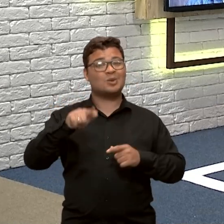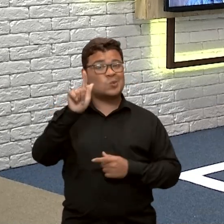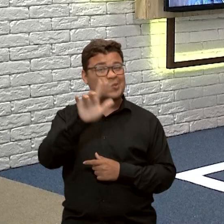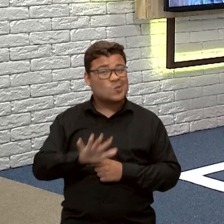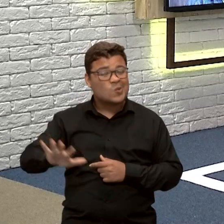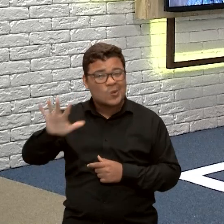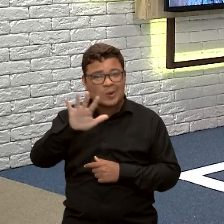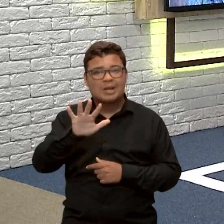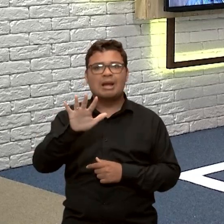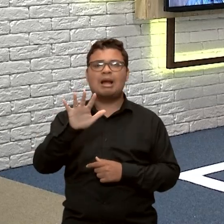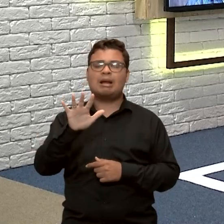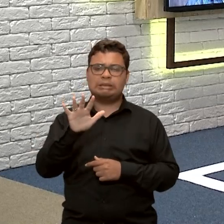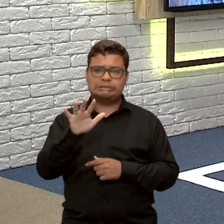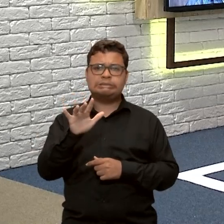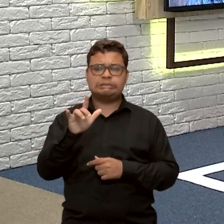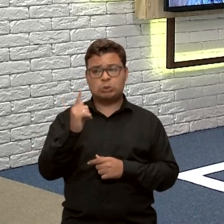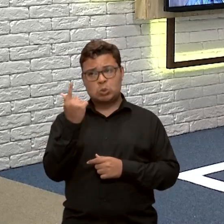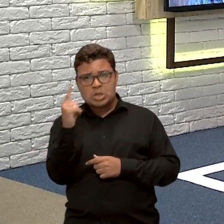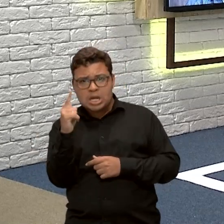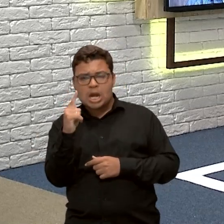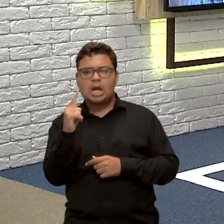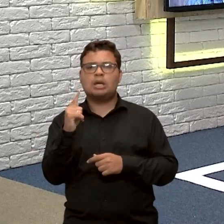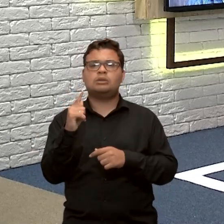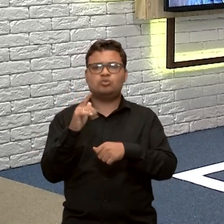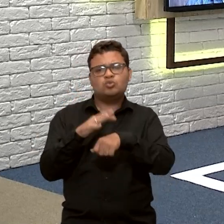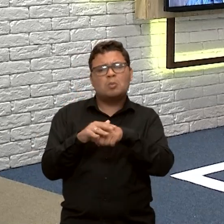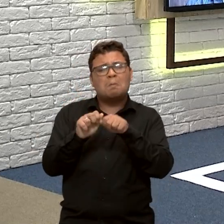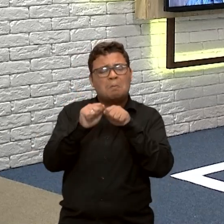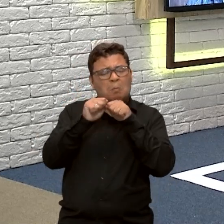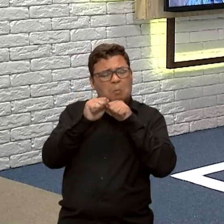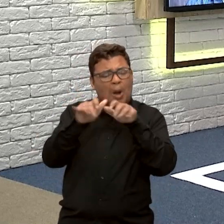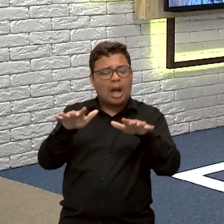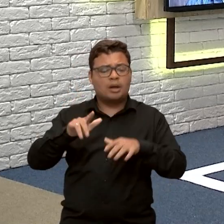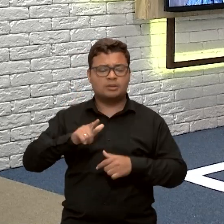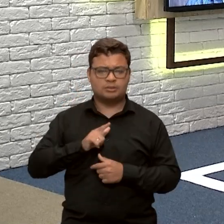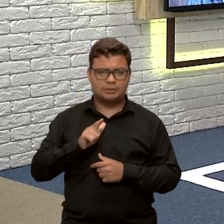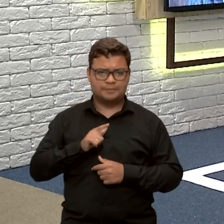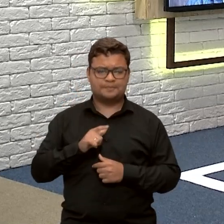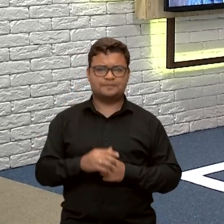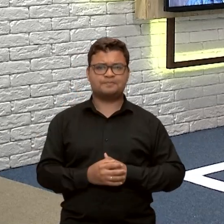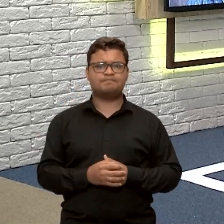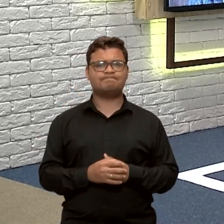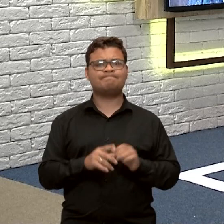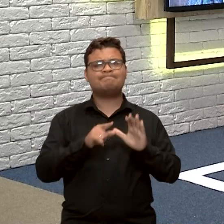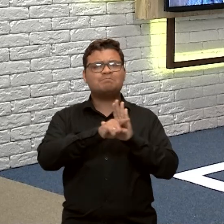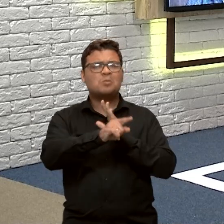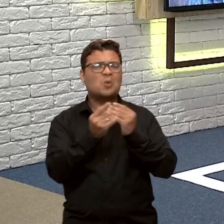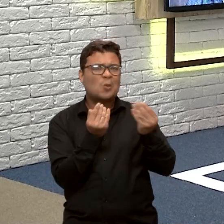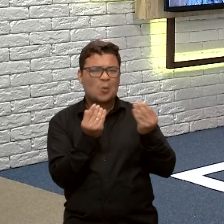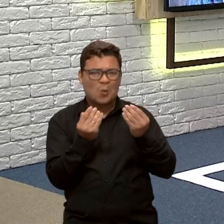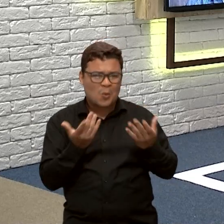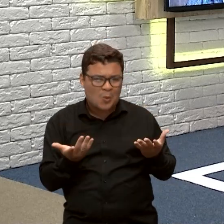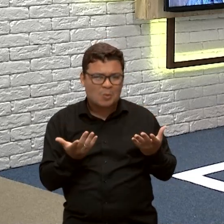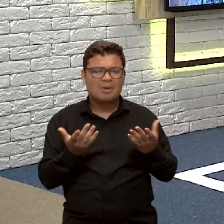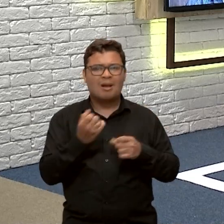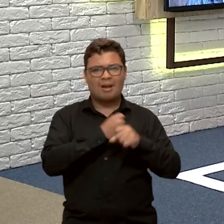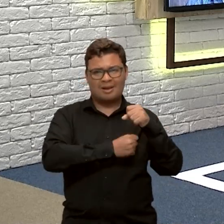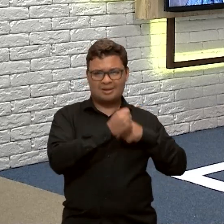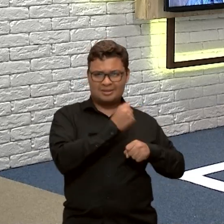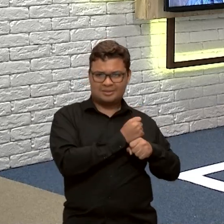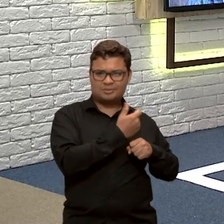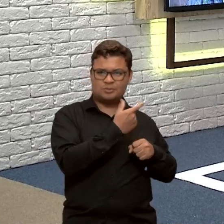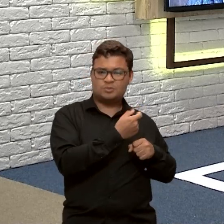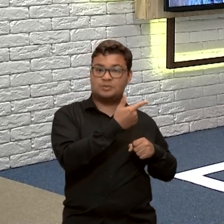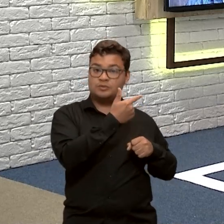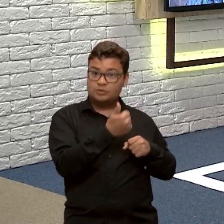Aedes aegypti, da transmissão, da dengue, né, principalmente, além das outras enfermidades que esse mosquito pode transmitir,